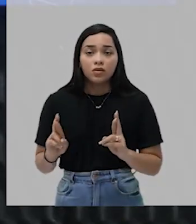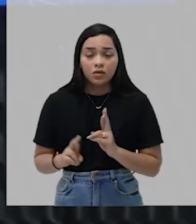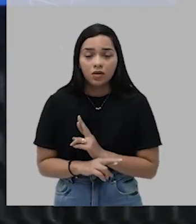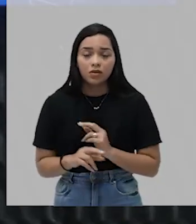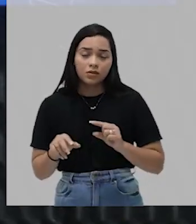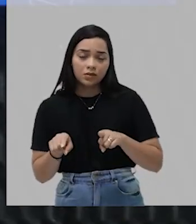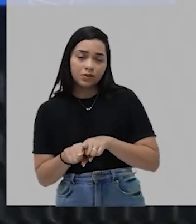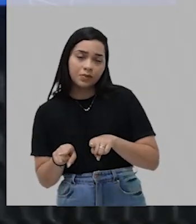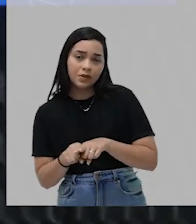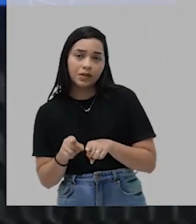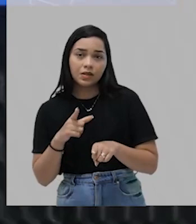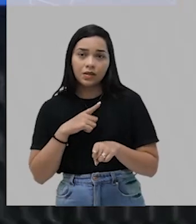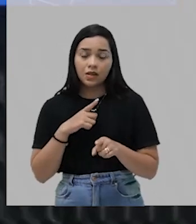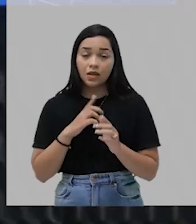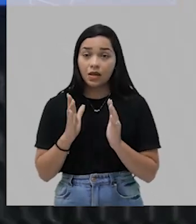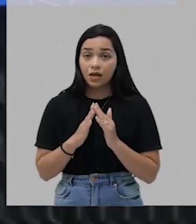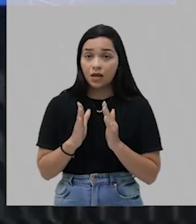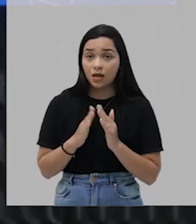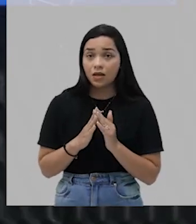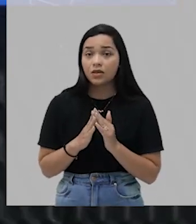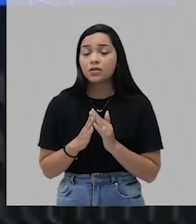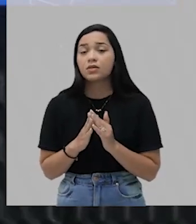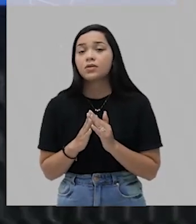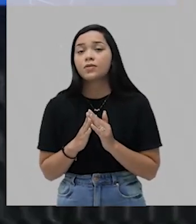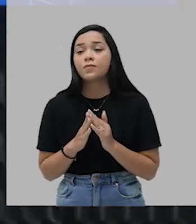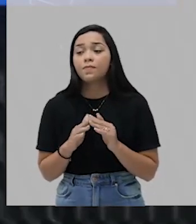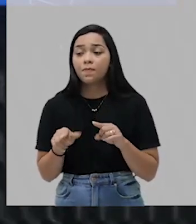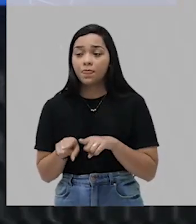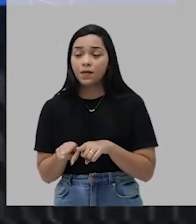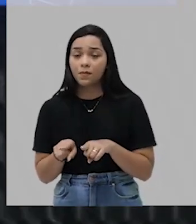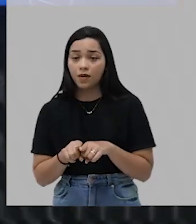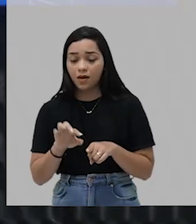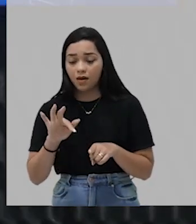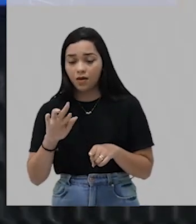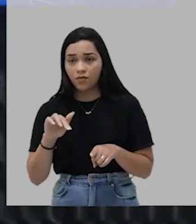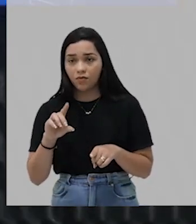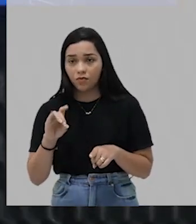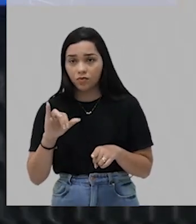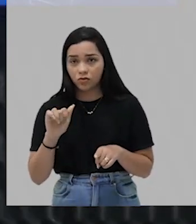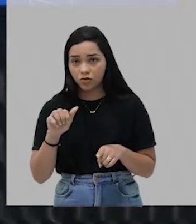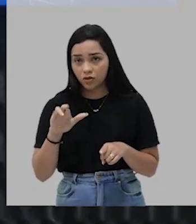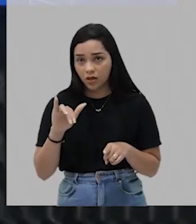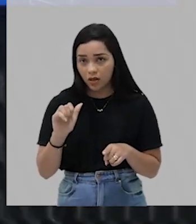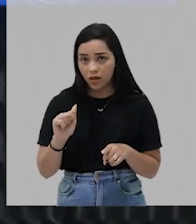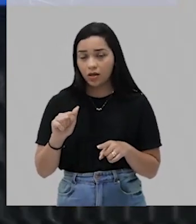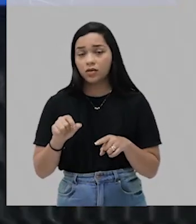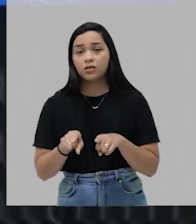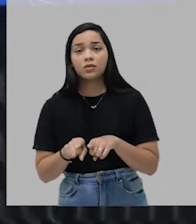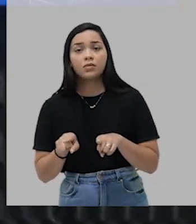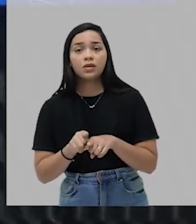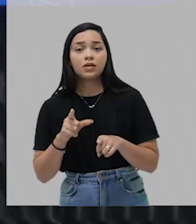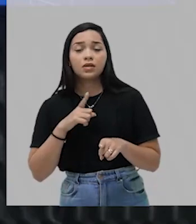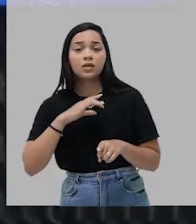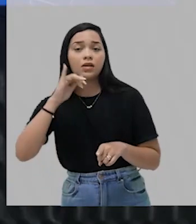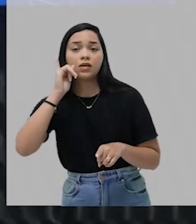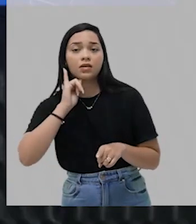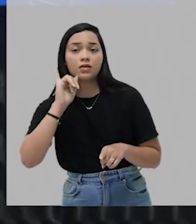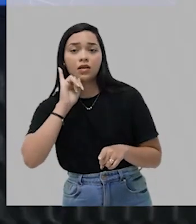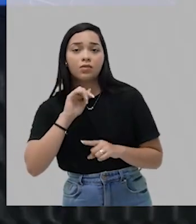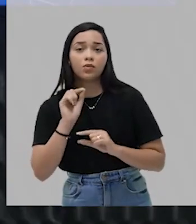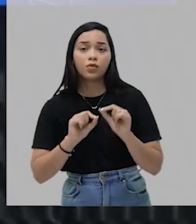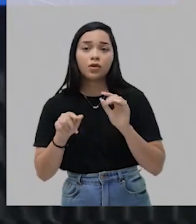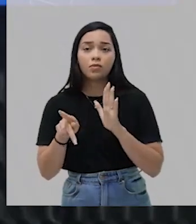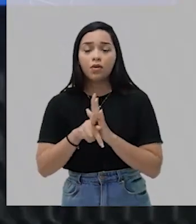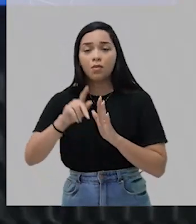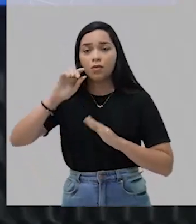também à moradia, a questão fundiária, tá? A questão, por exemplo,